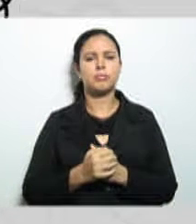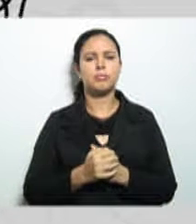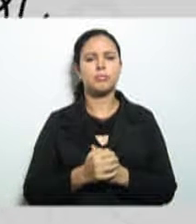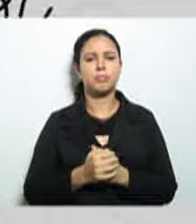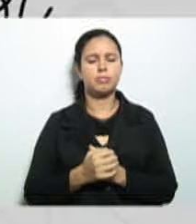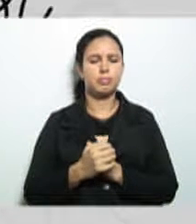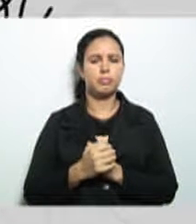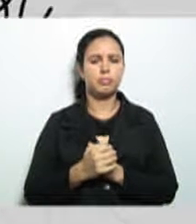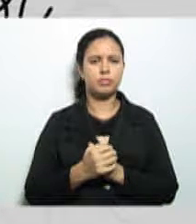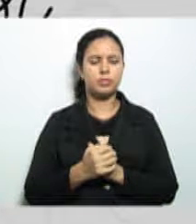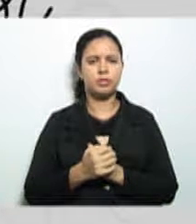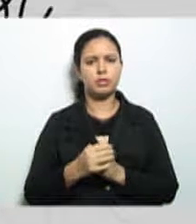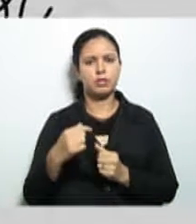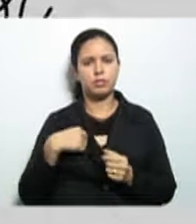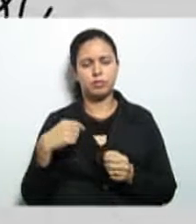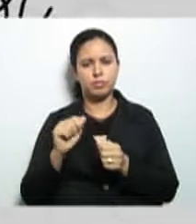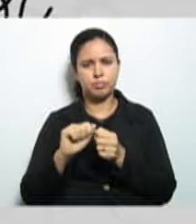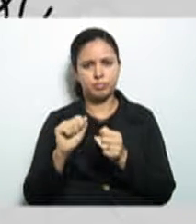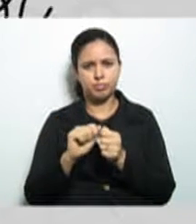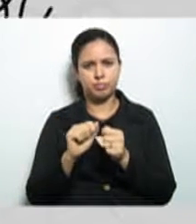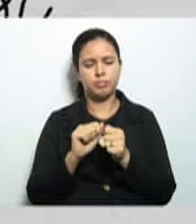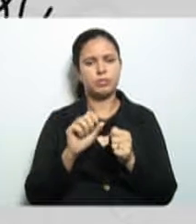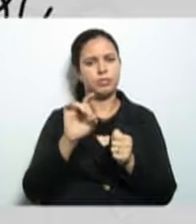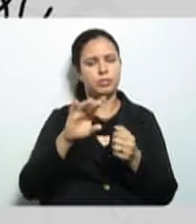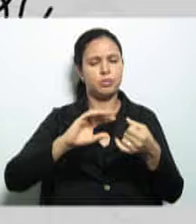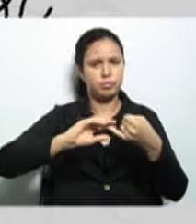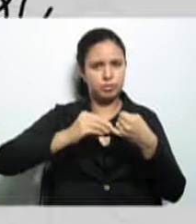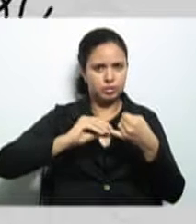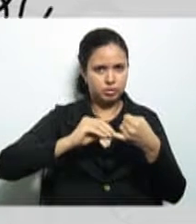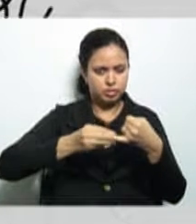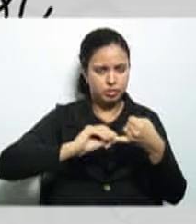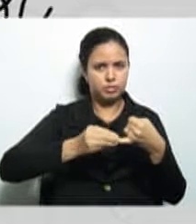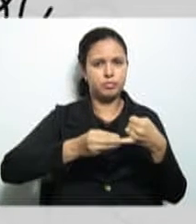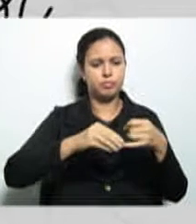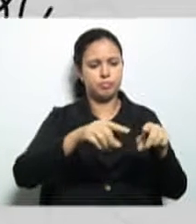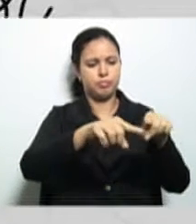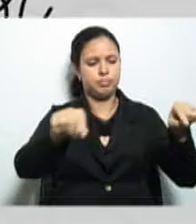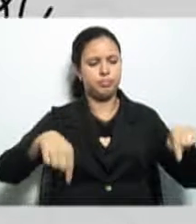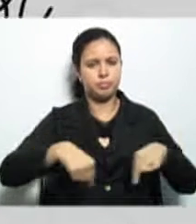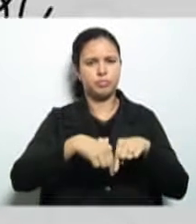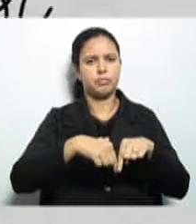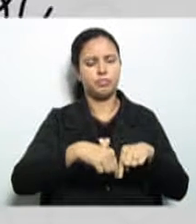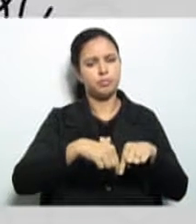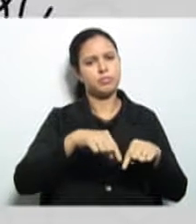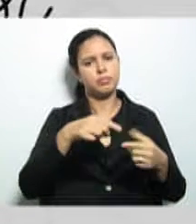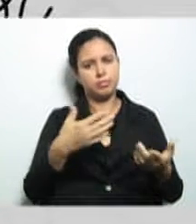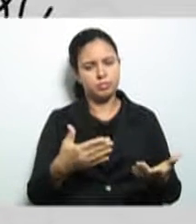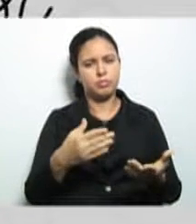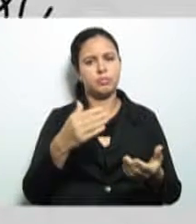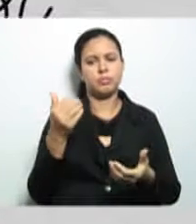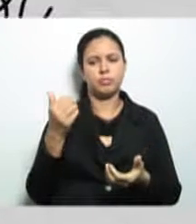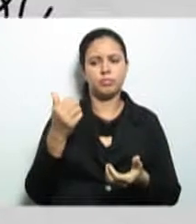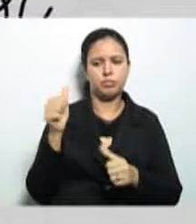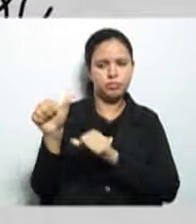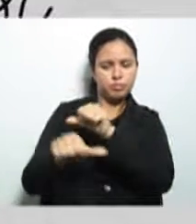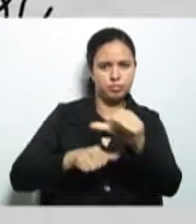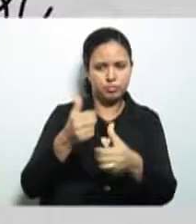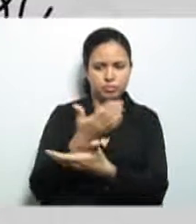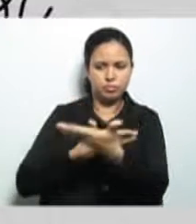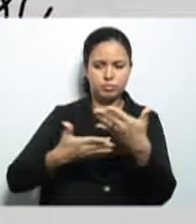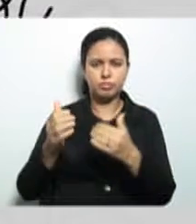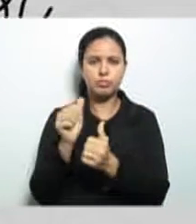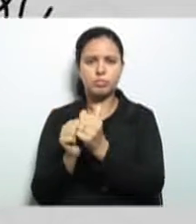produzo na minha fazenda somente o feijão, então eu vou produzir uma quantidade grande de feijão para poder trocar por arroz. E no